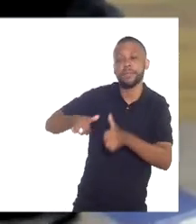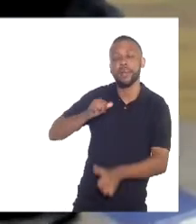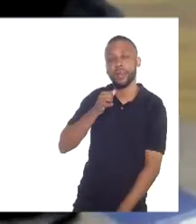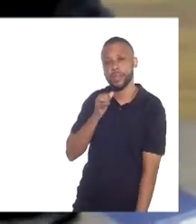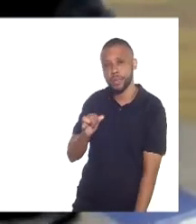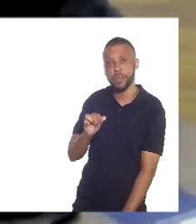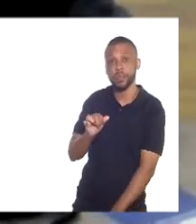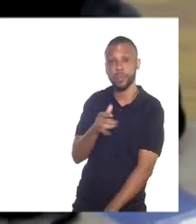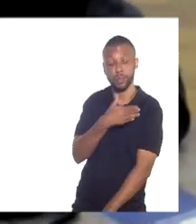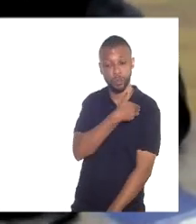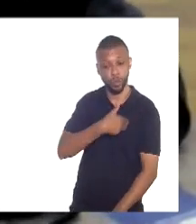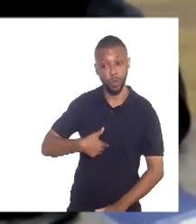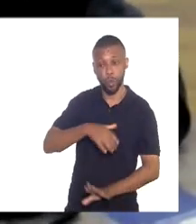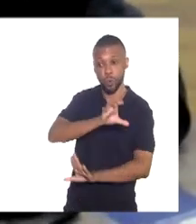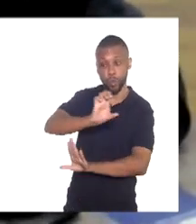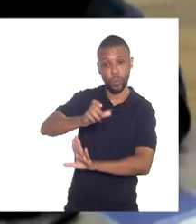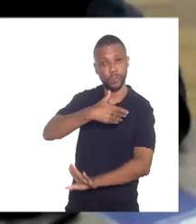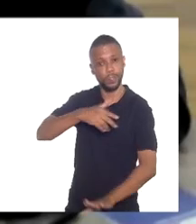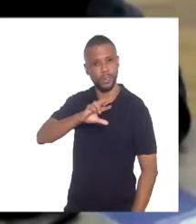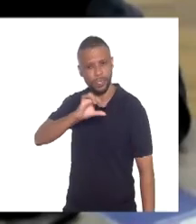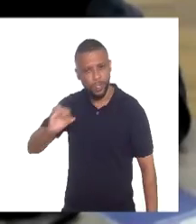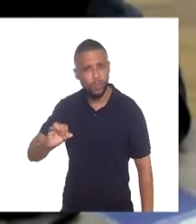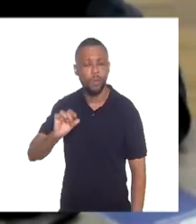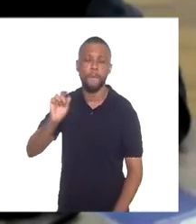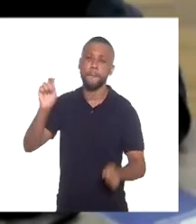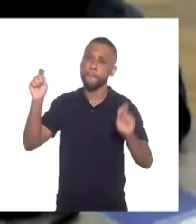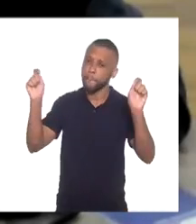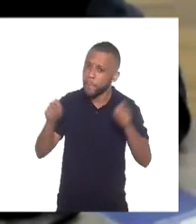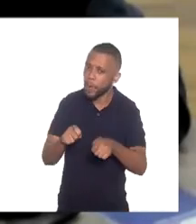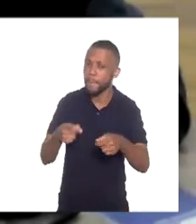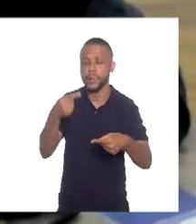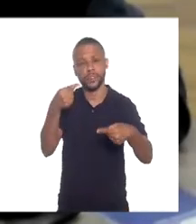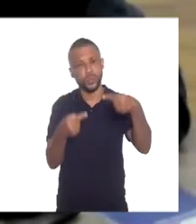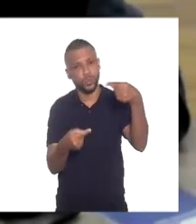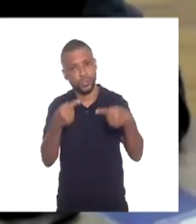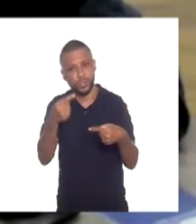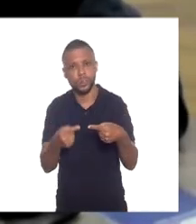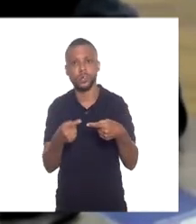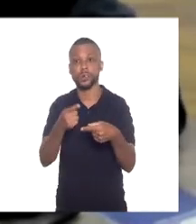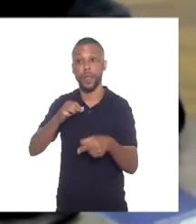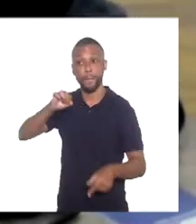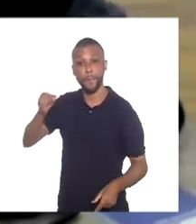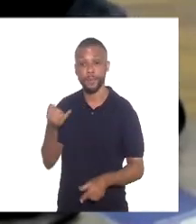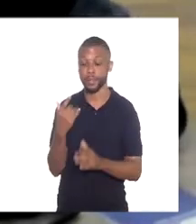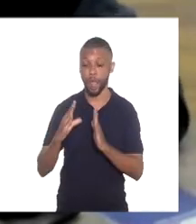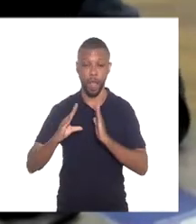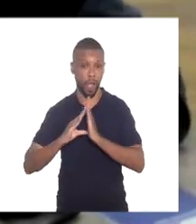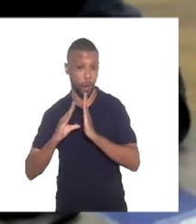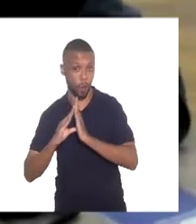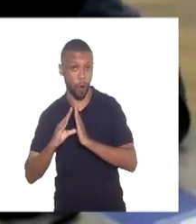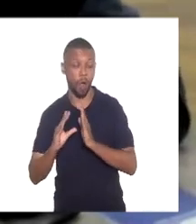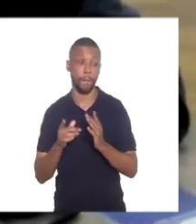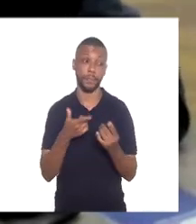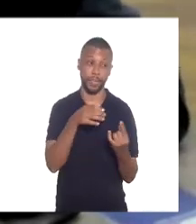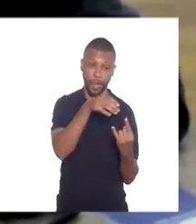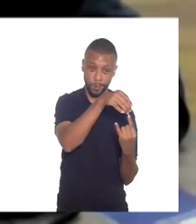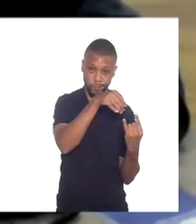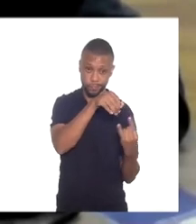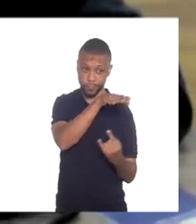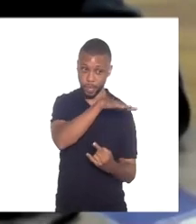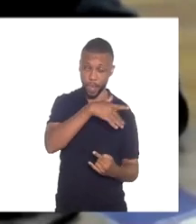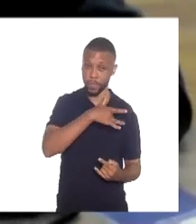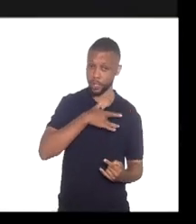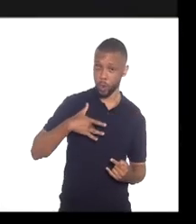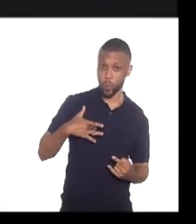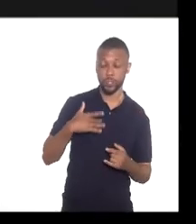Janeiro pode estar na frente disso, pode estar discutindo isso, usar a COP, né, como usar a Fiocruz na área de saúde, enfim, a gente